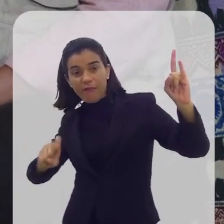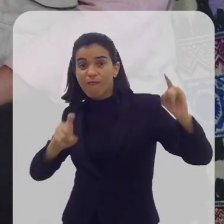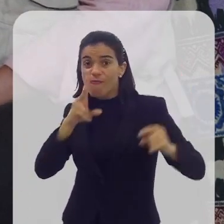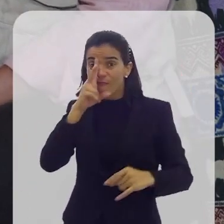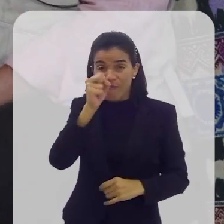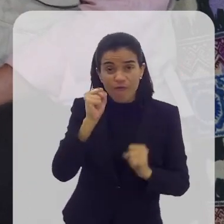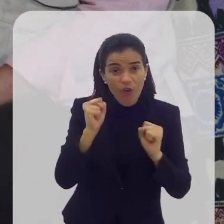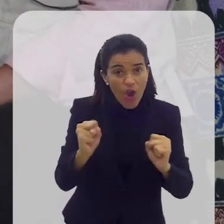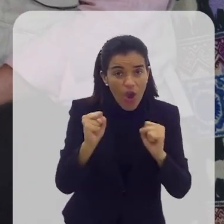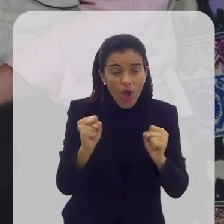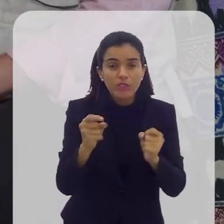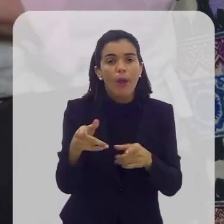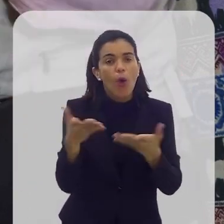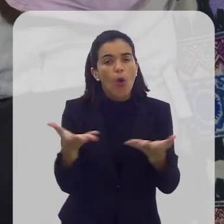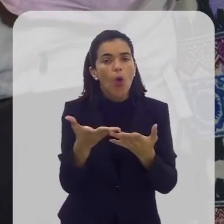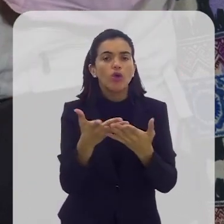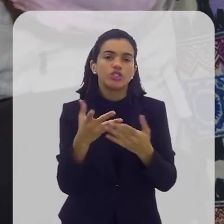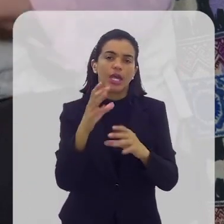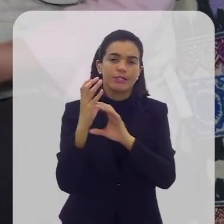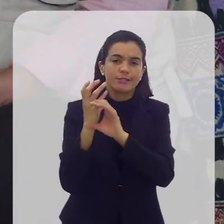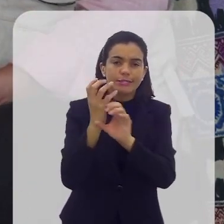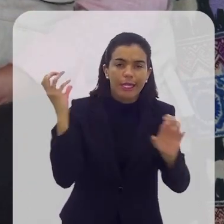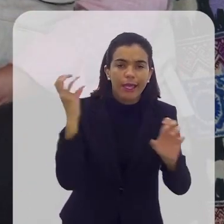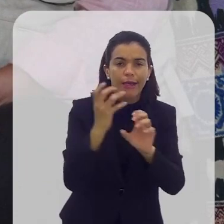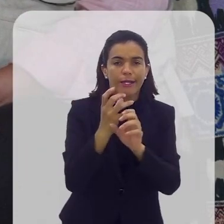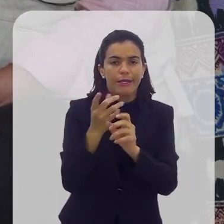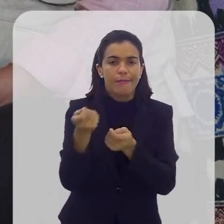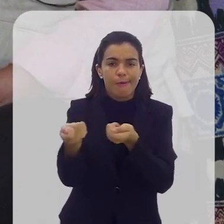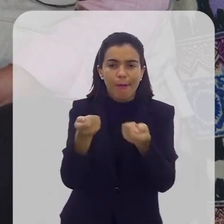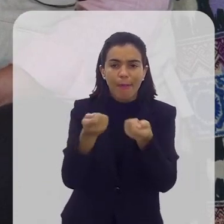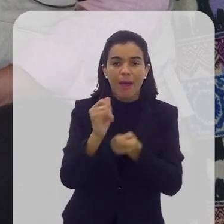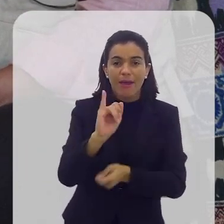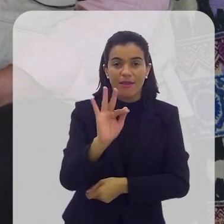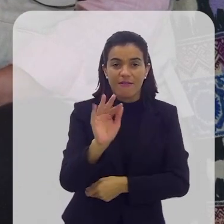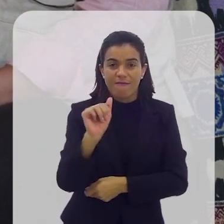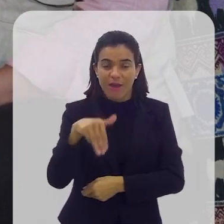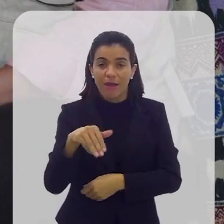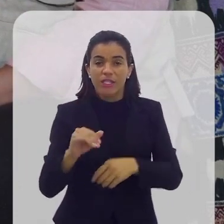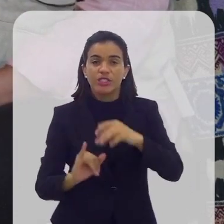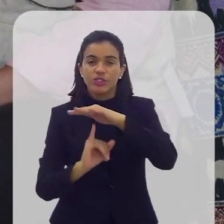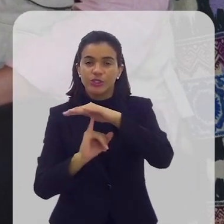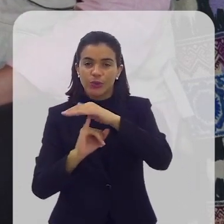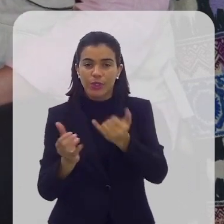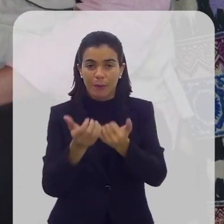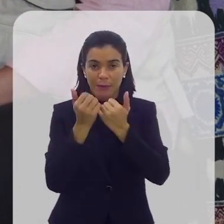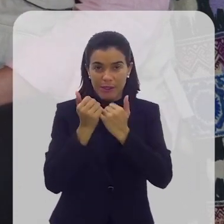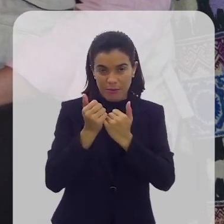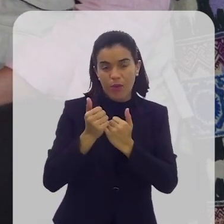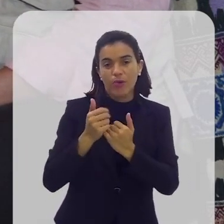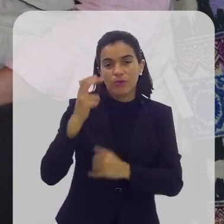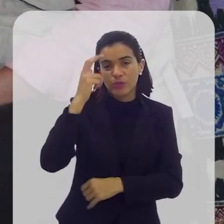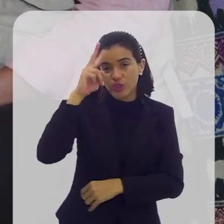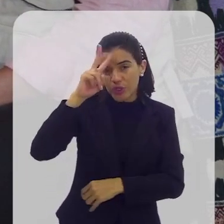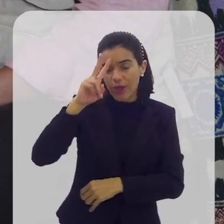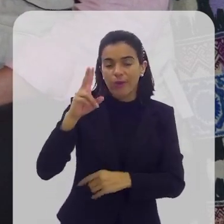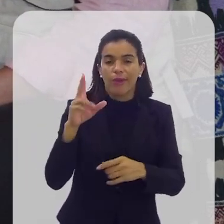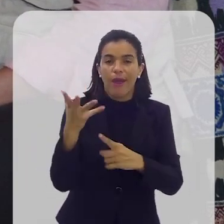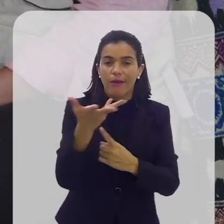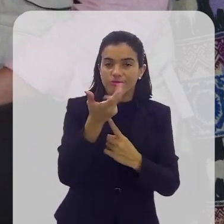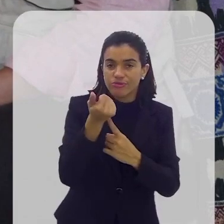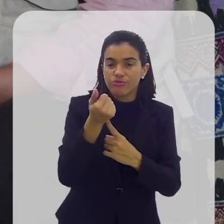até 1960. Enquanto a presidência da República esteve aqui, era um bairro de elite, um bairro